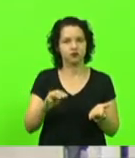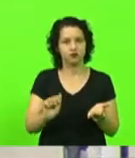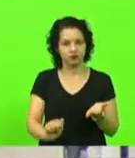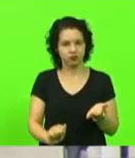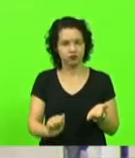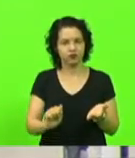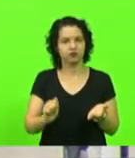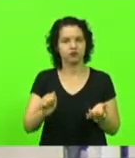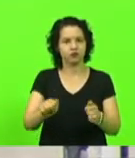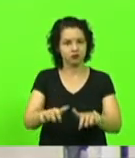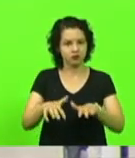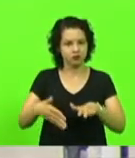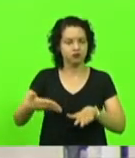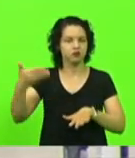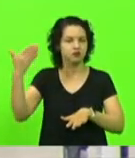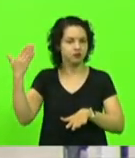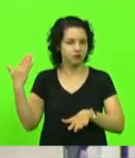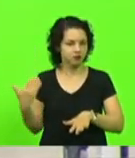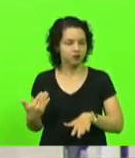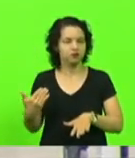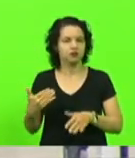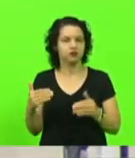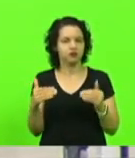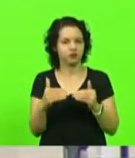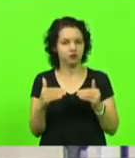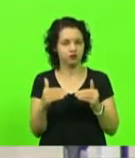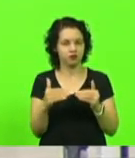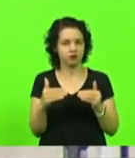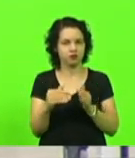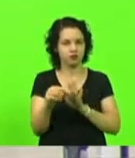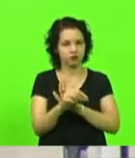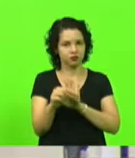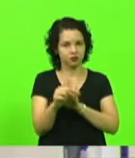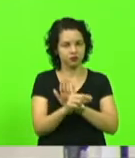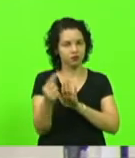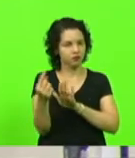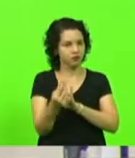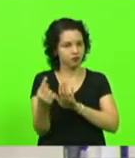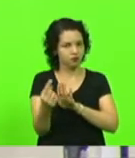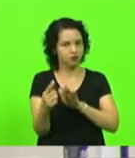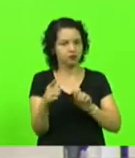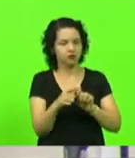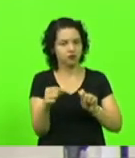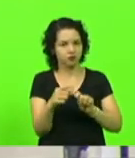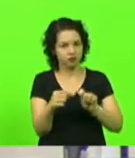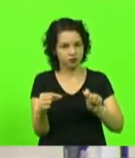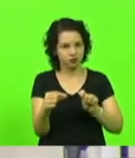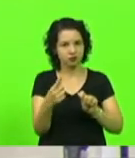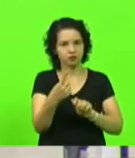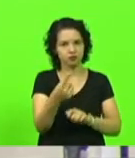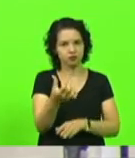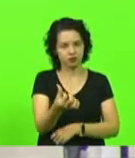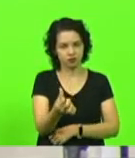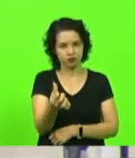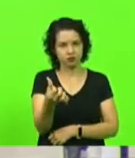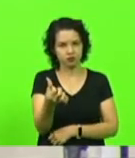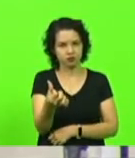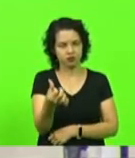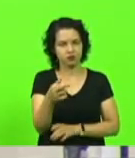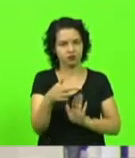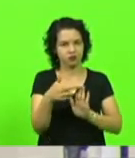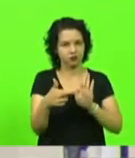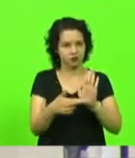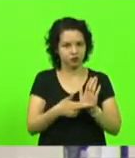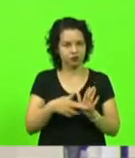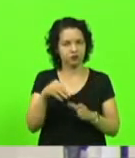ata da sessão anterior, que, em consonância com o parágrafo primeiro do artigo 106 do regimento interno,